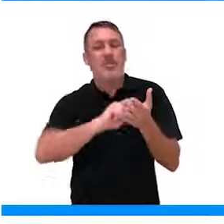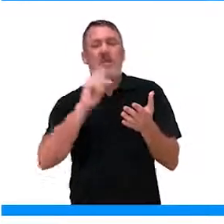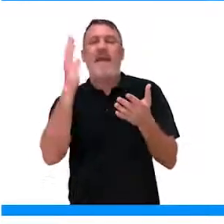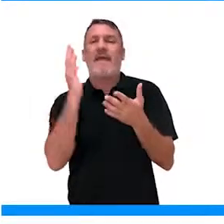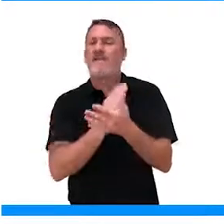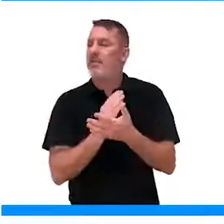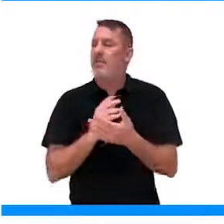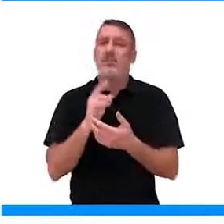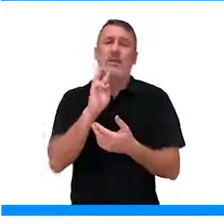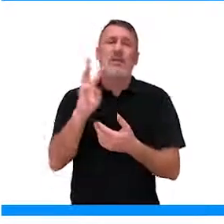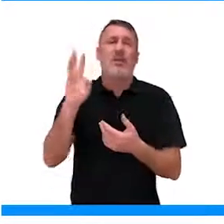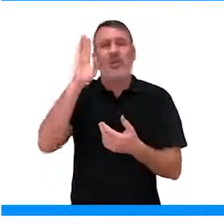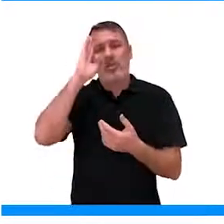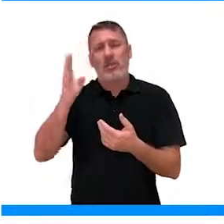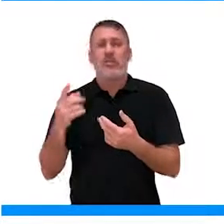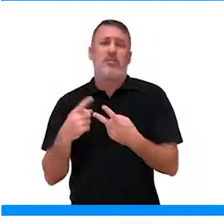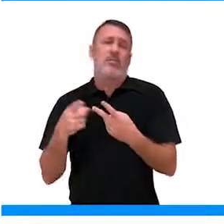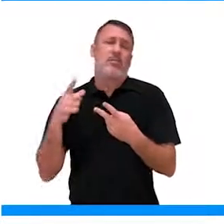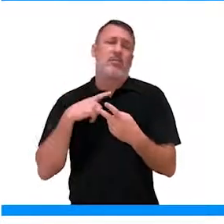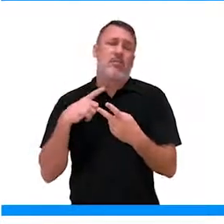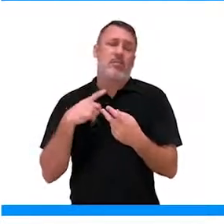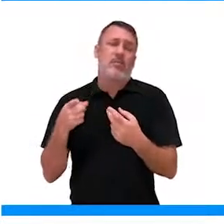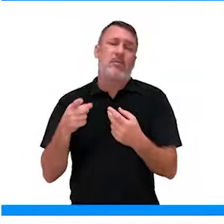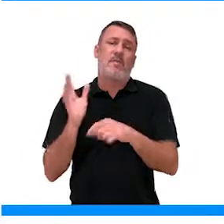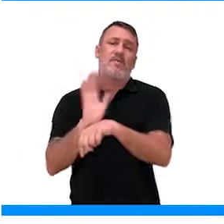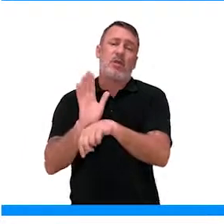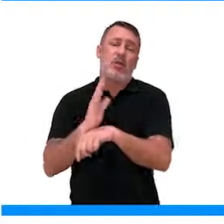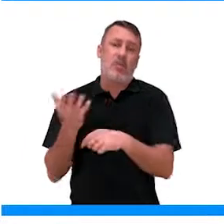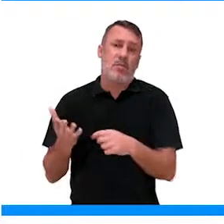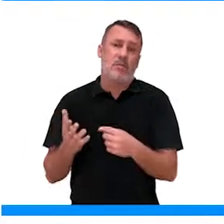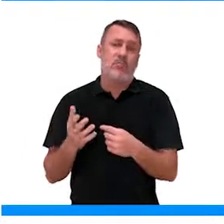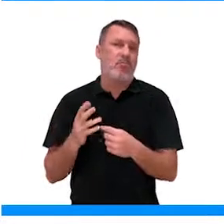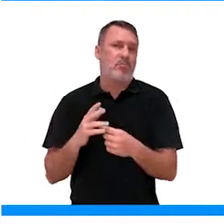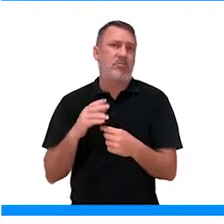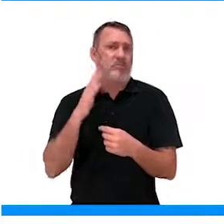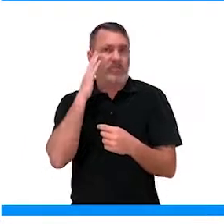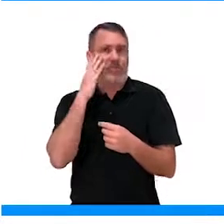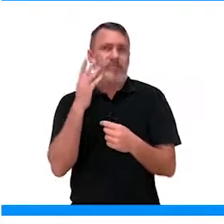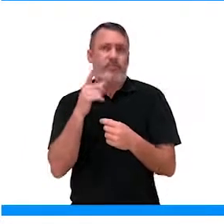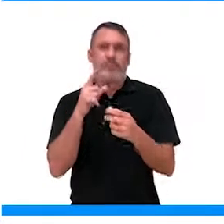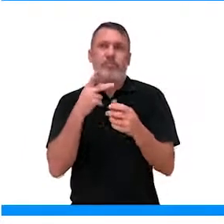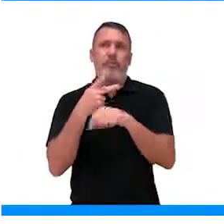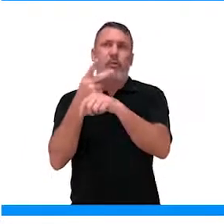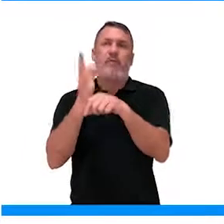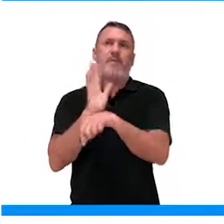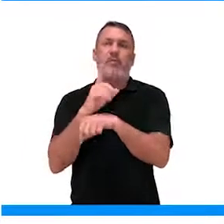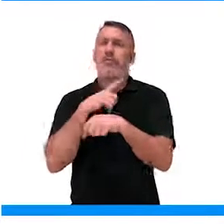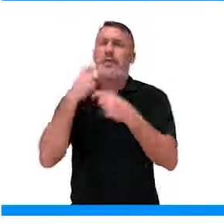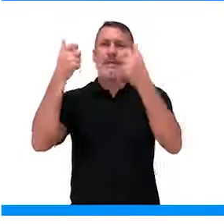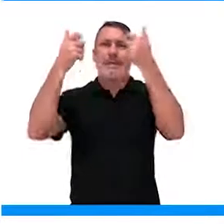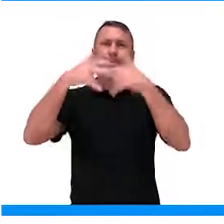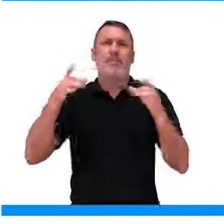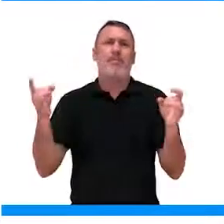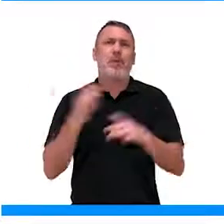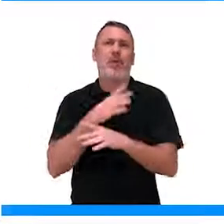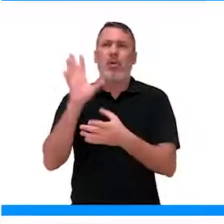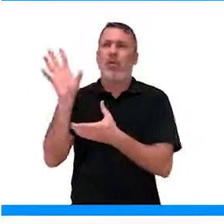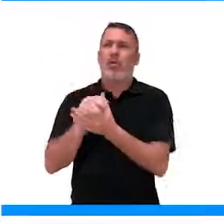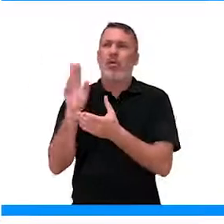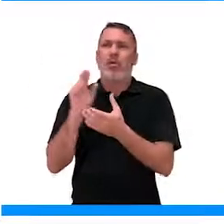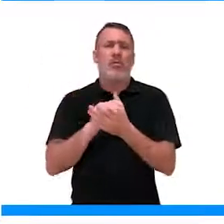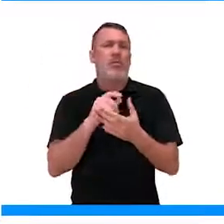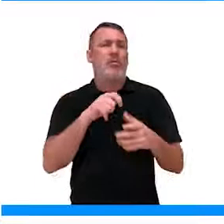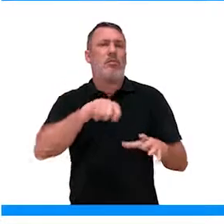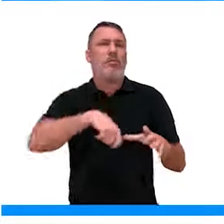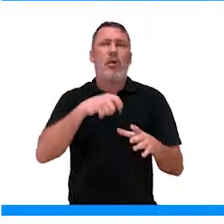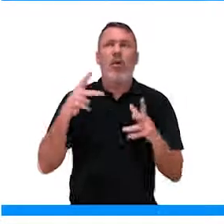facilmente, tanto em sites quanto também em vídeos, né? Então, em canais a gente pode assistir o vídeo ali e